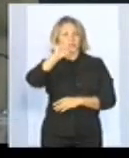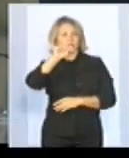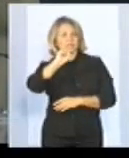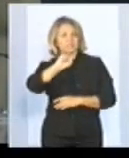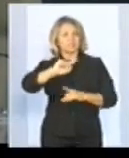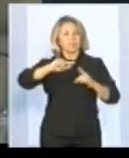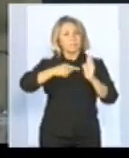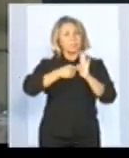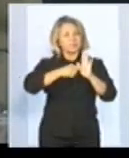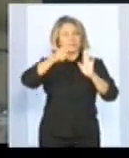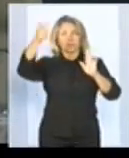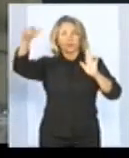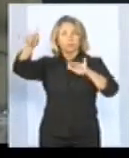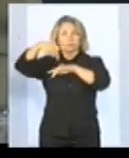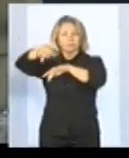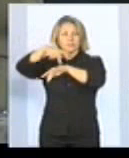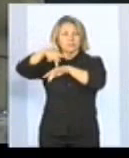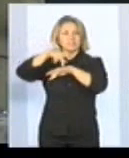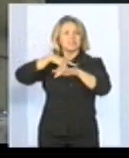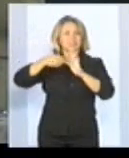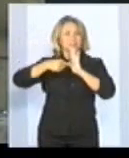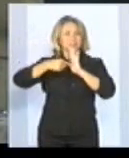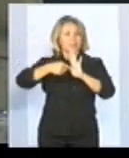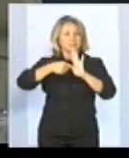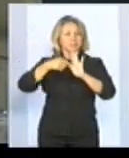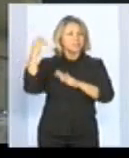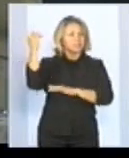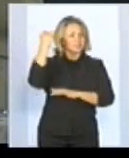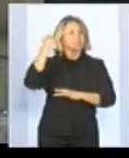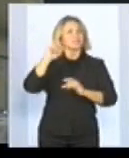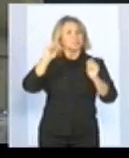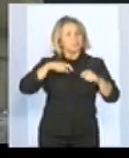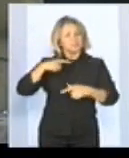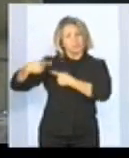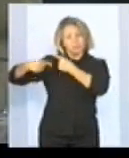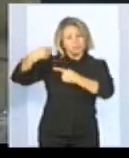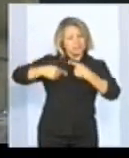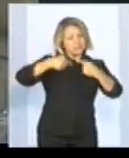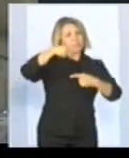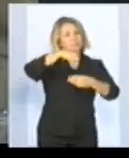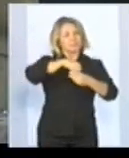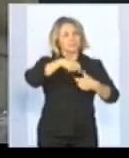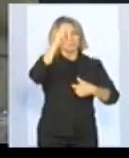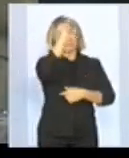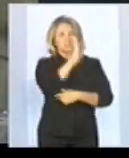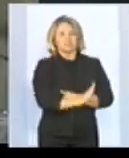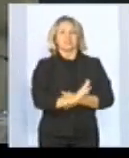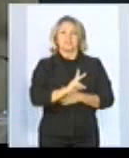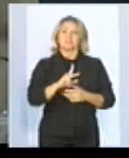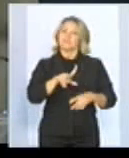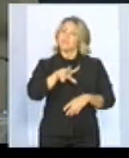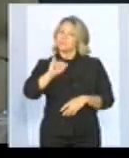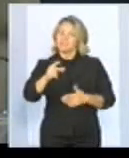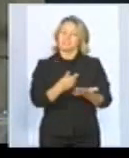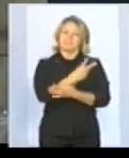país, são imprescindíveis para que se possa ter mais competição no mercado no médio e no longo prazo. Isso vai acontecer, isso é